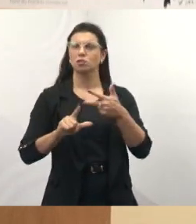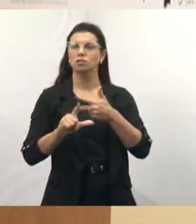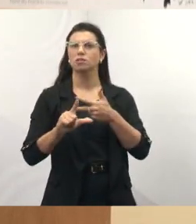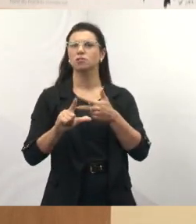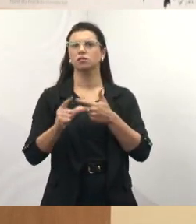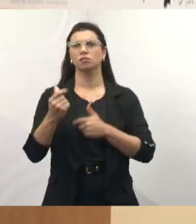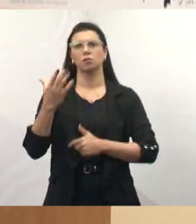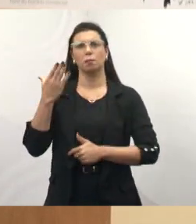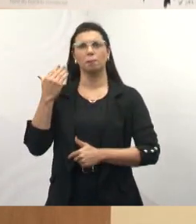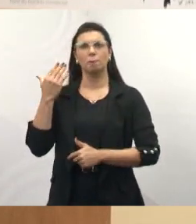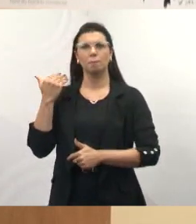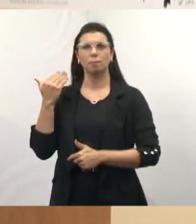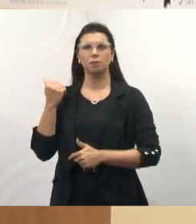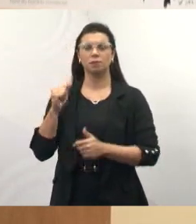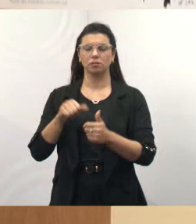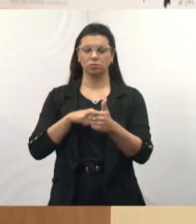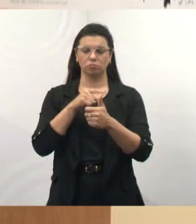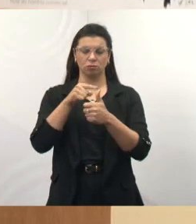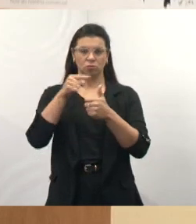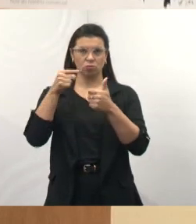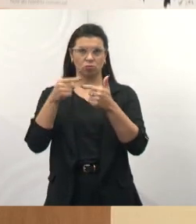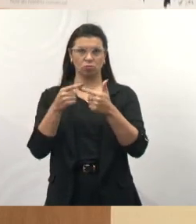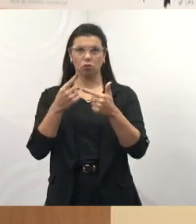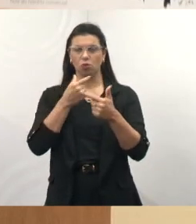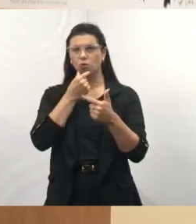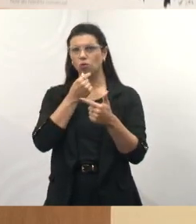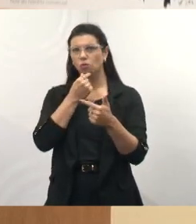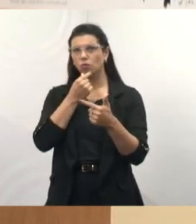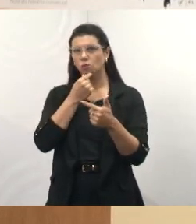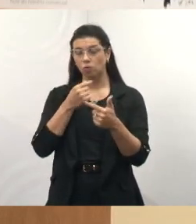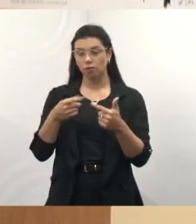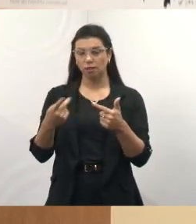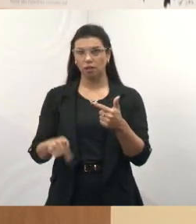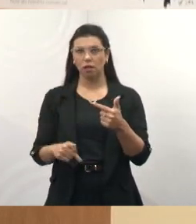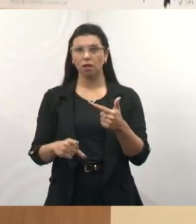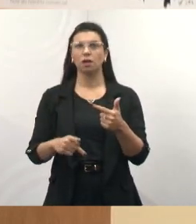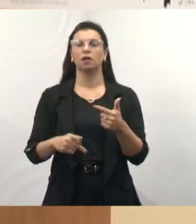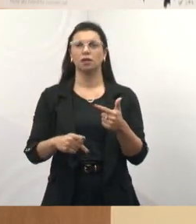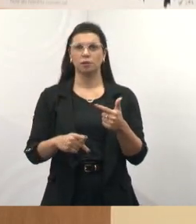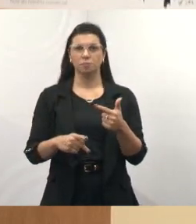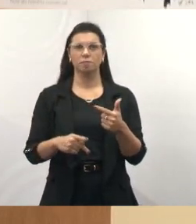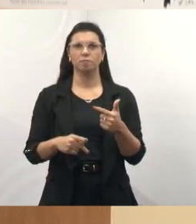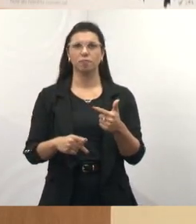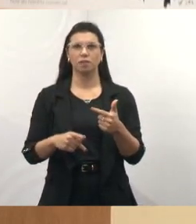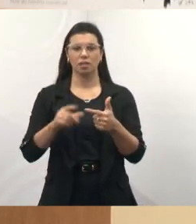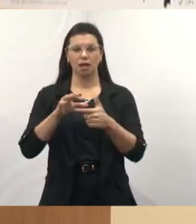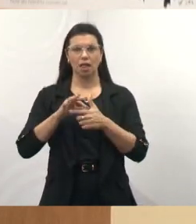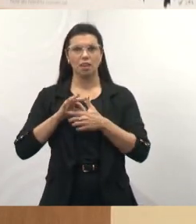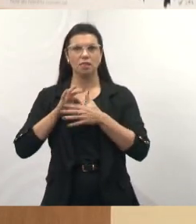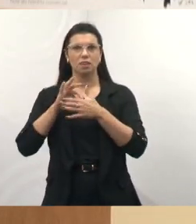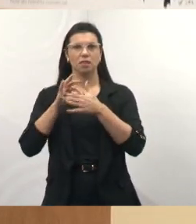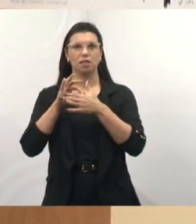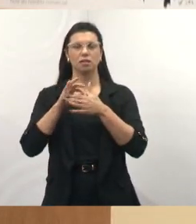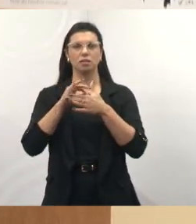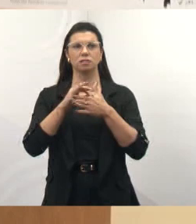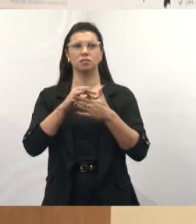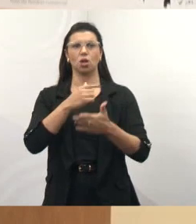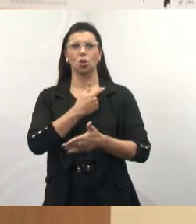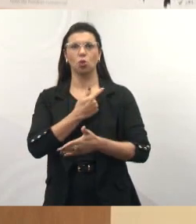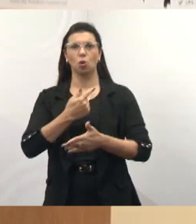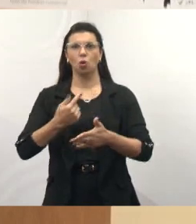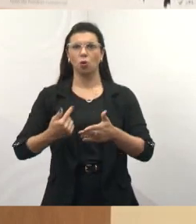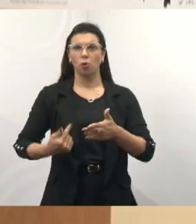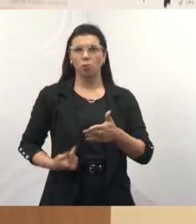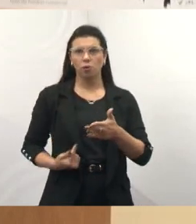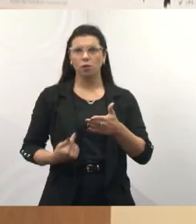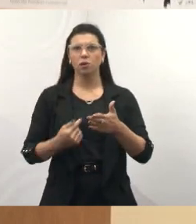mas devo citar 2 vereadores que aqui exerceram um papel muito importante, que é o papel de liderança do governo, que é o papel de